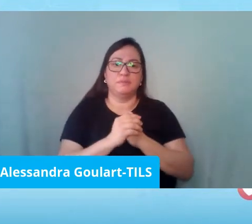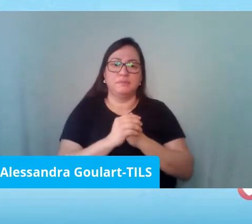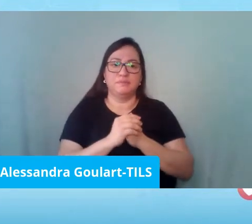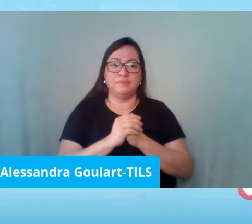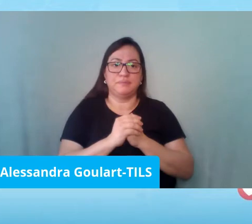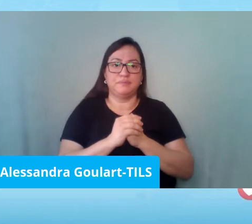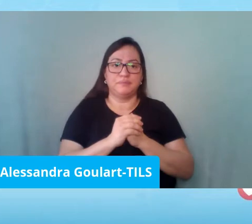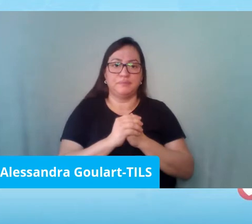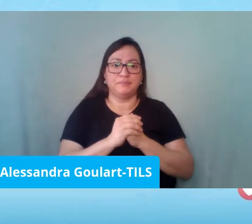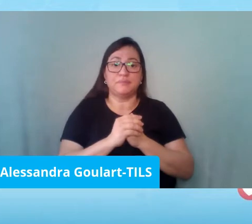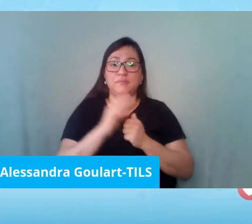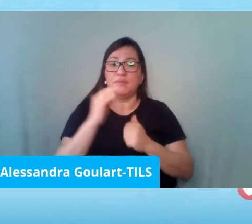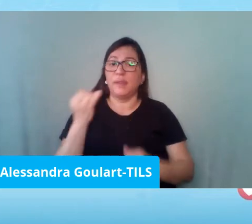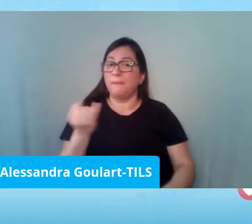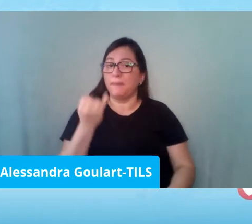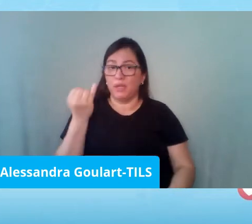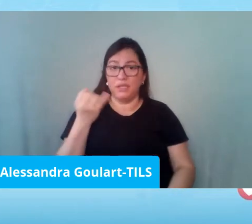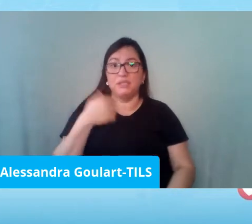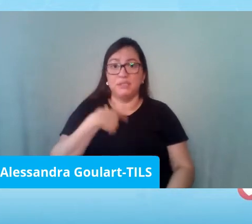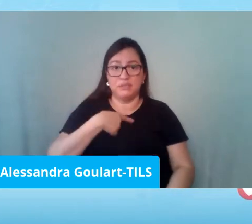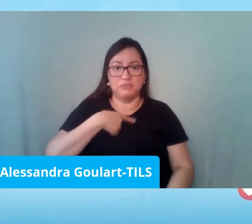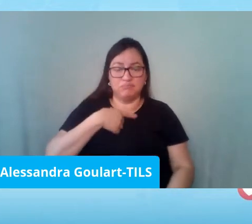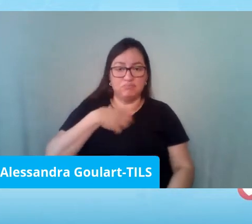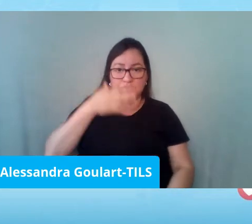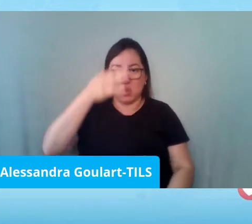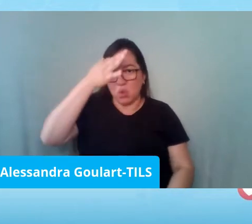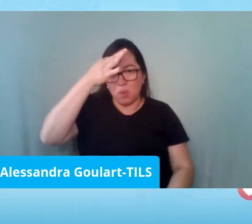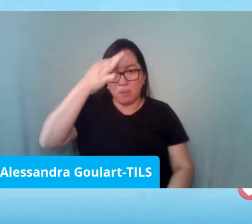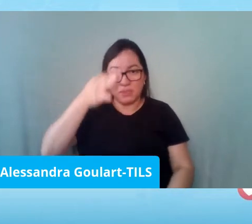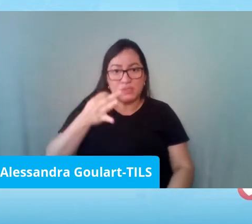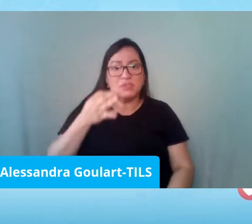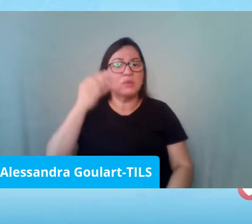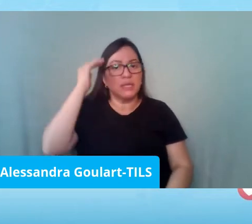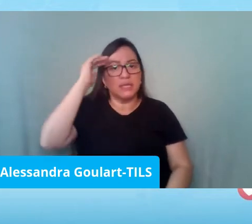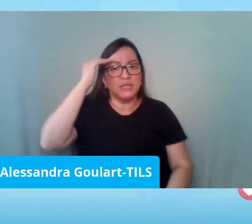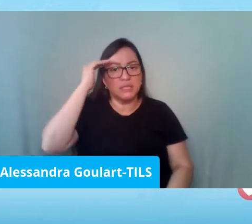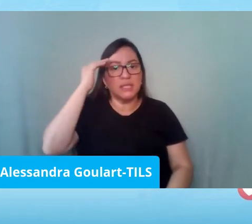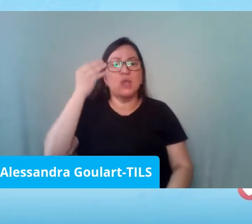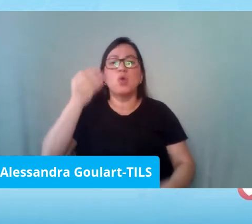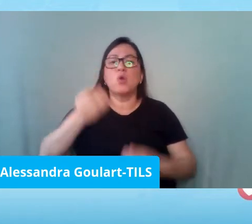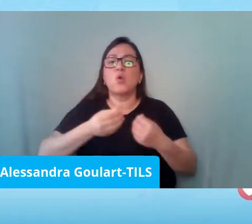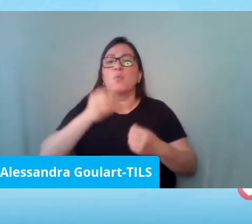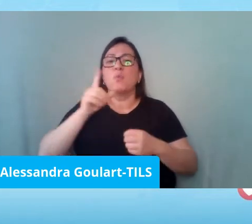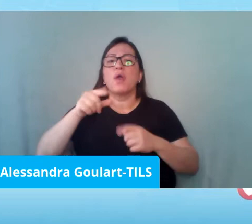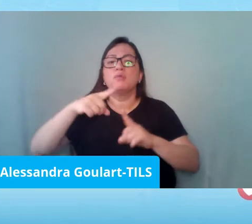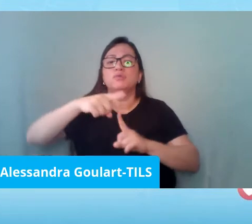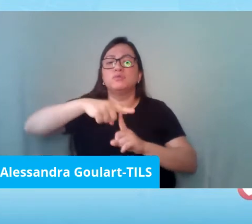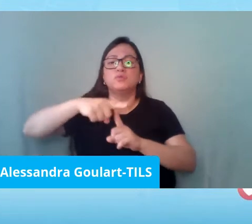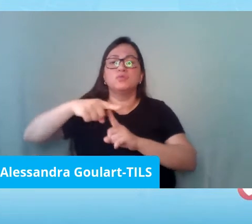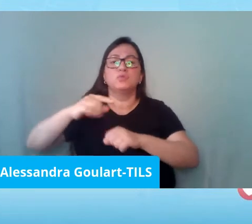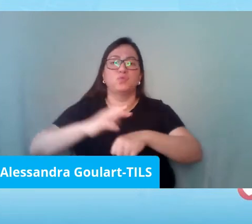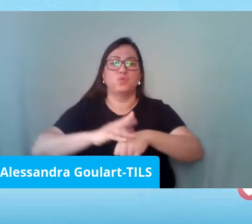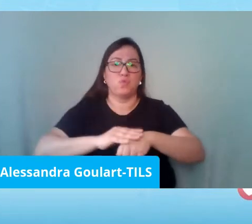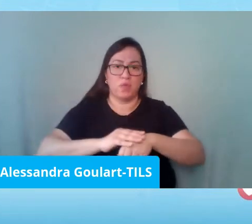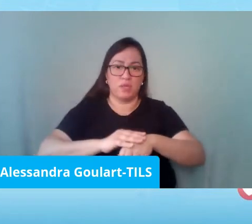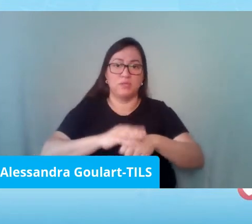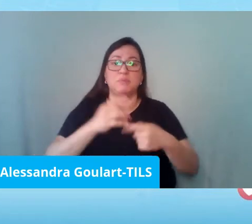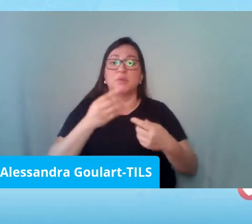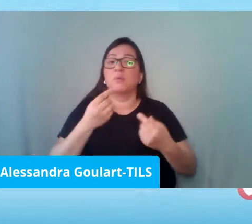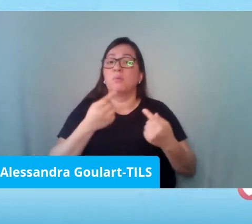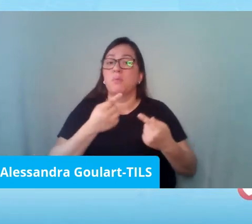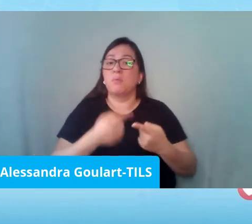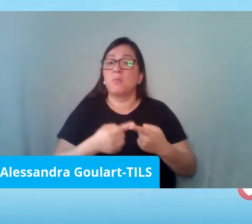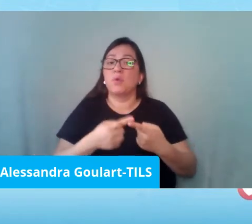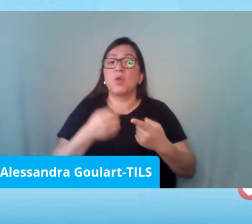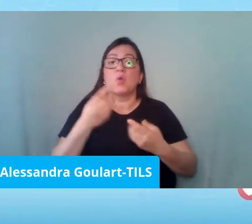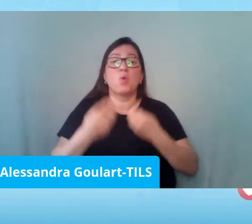é importante que ele tenha o conhecimento dessas doenças para saber que na sua esfera de trabalho o que ele pode nos ajudar